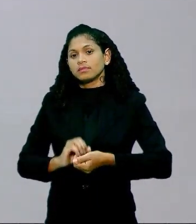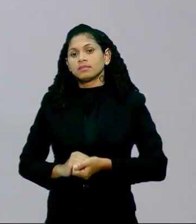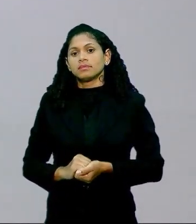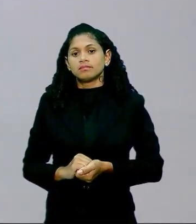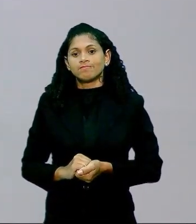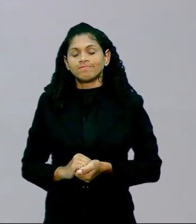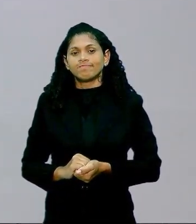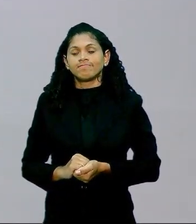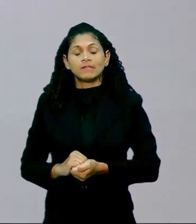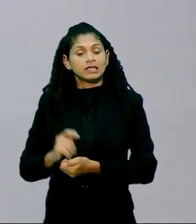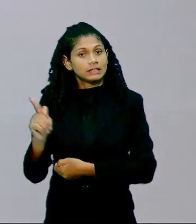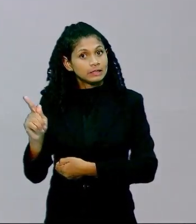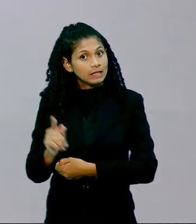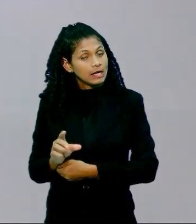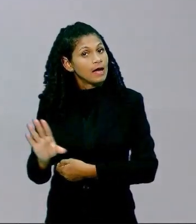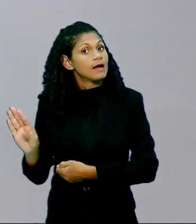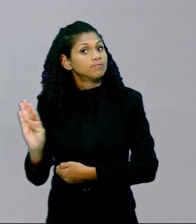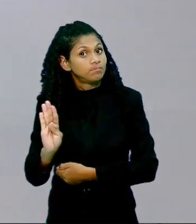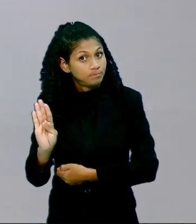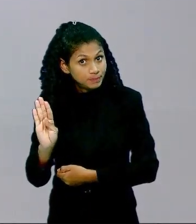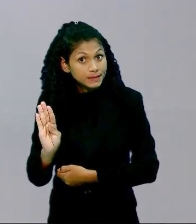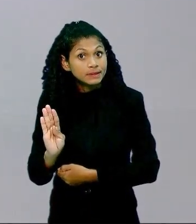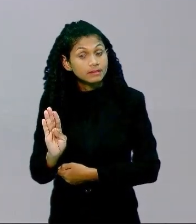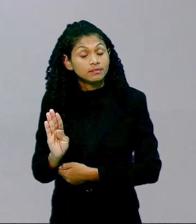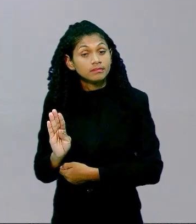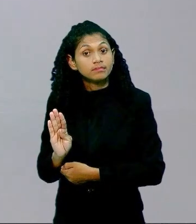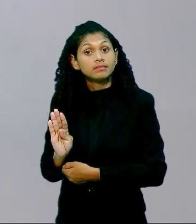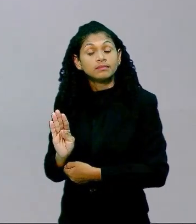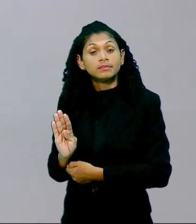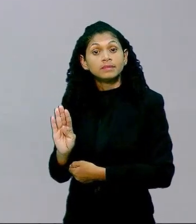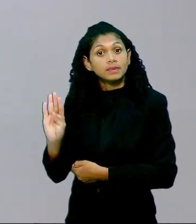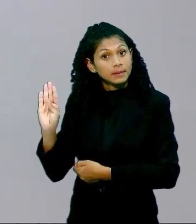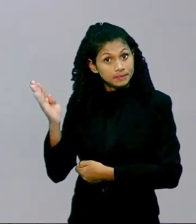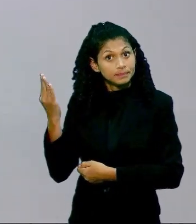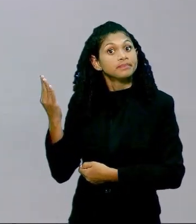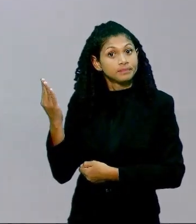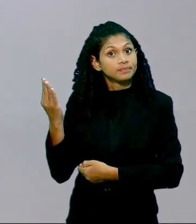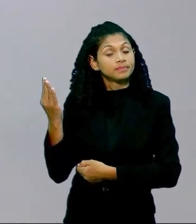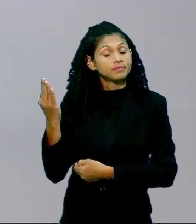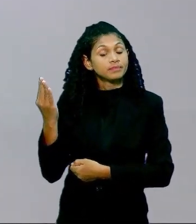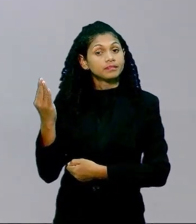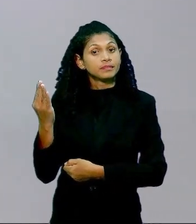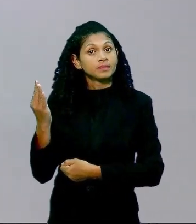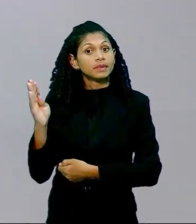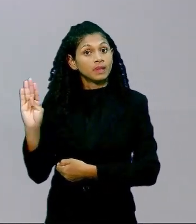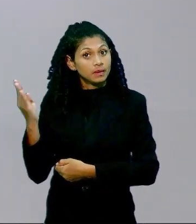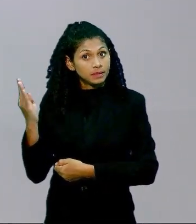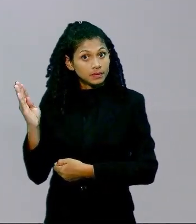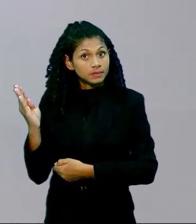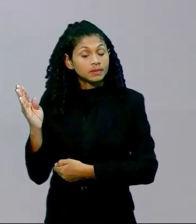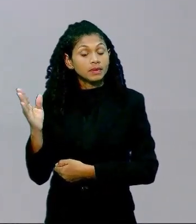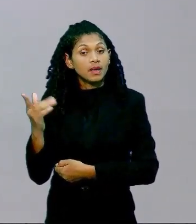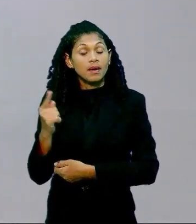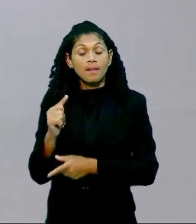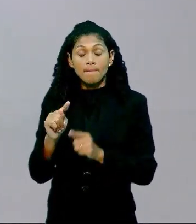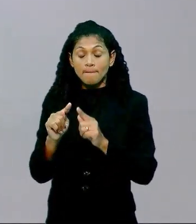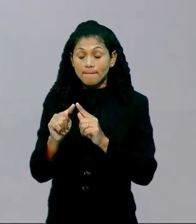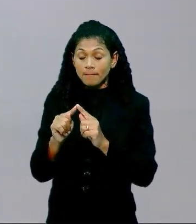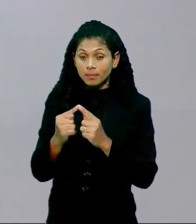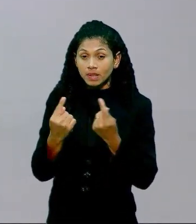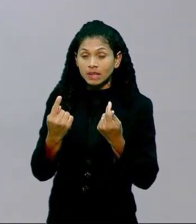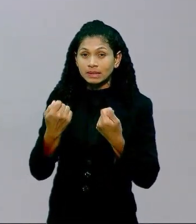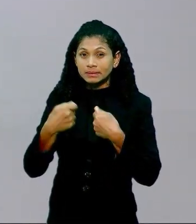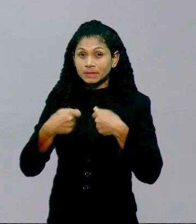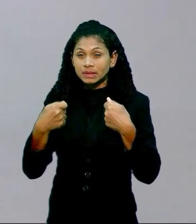é biologia, mas há uma necessidade de interpretação. Vocês precisam